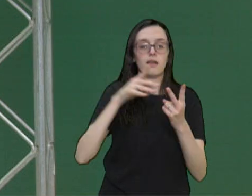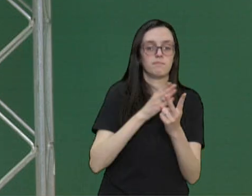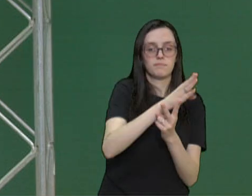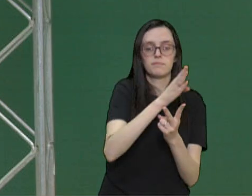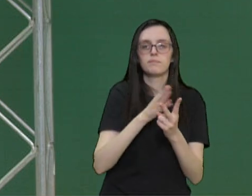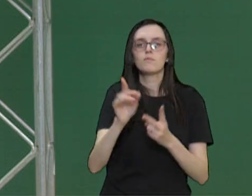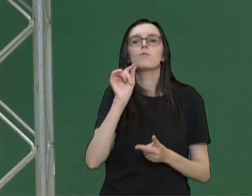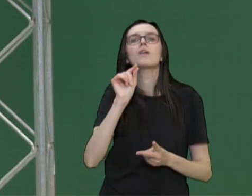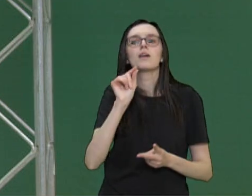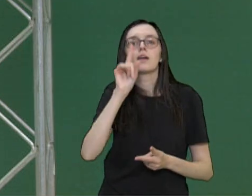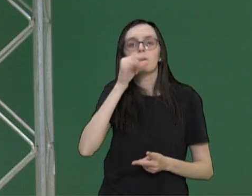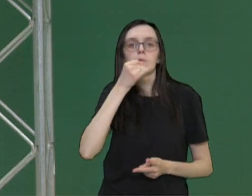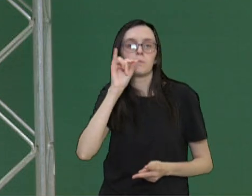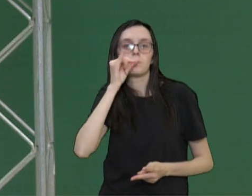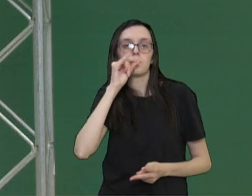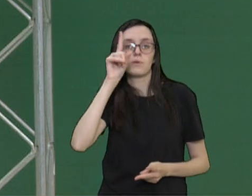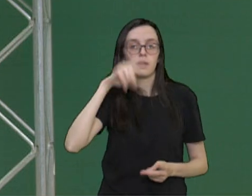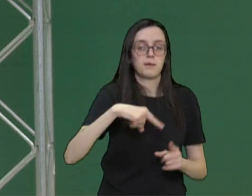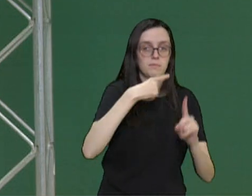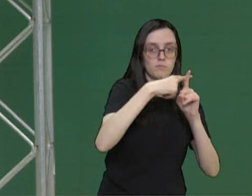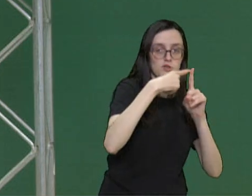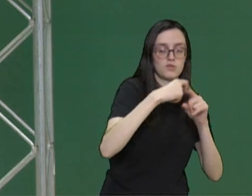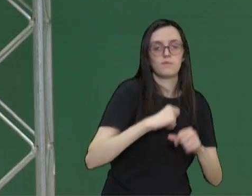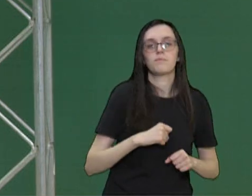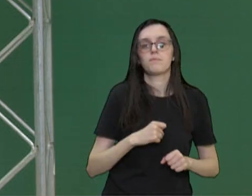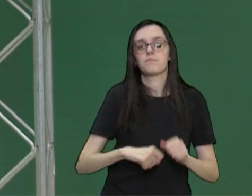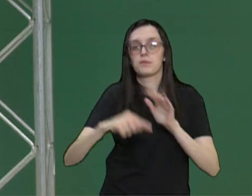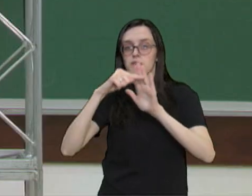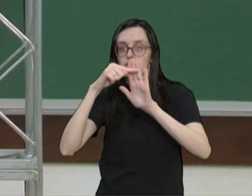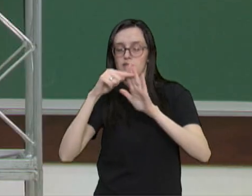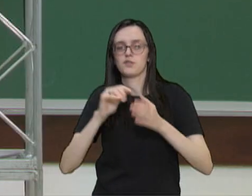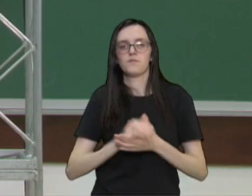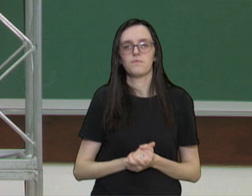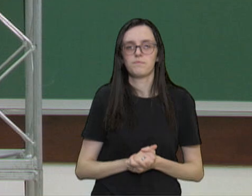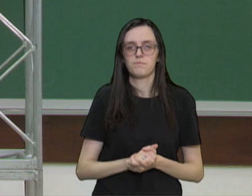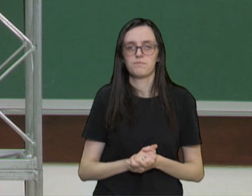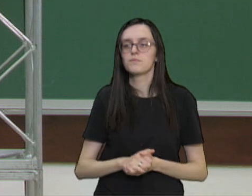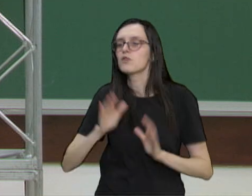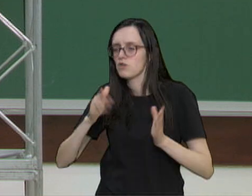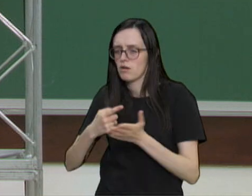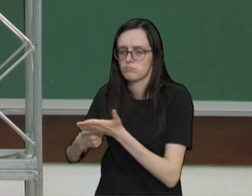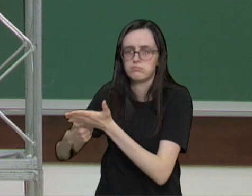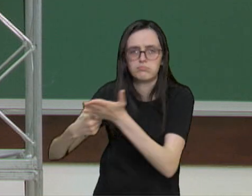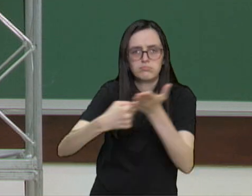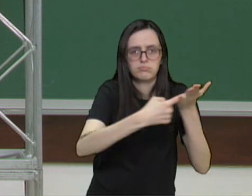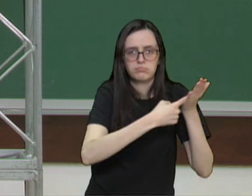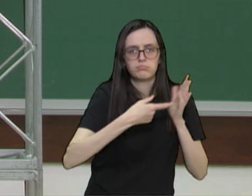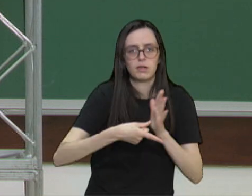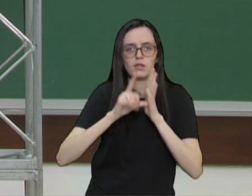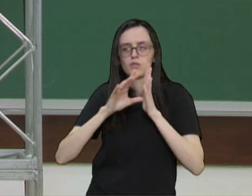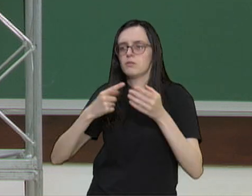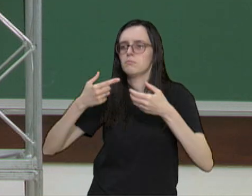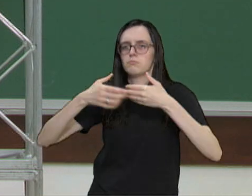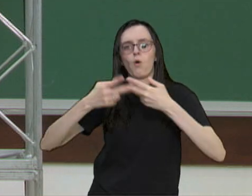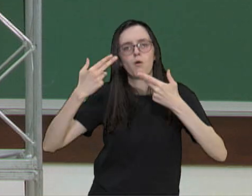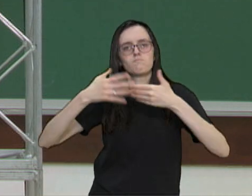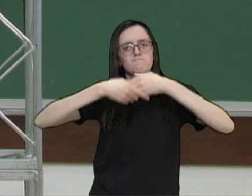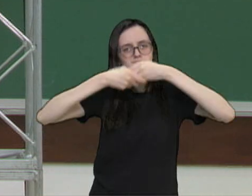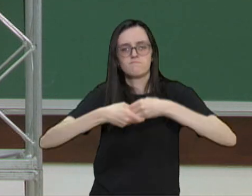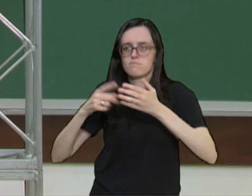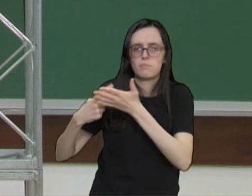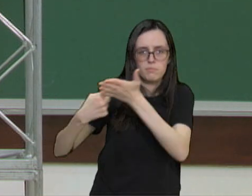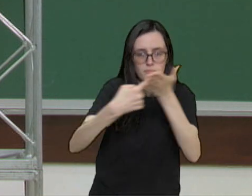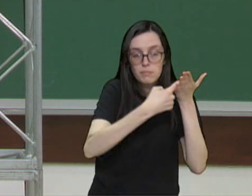positivas e as cargas negativas. Por convenção, por tratado, a gente